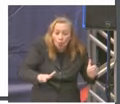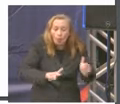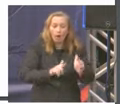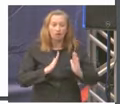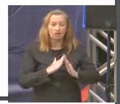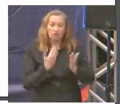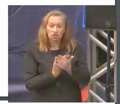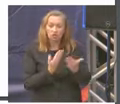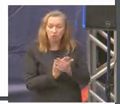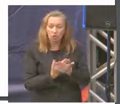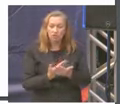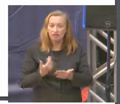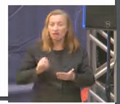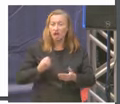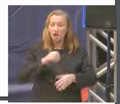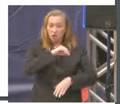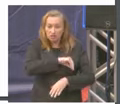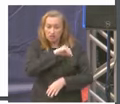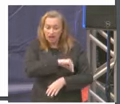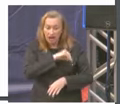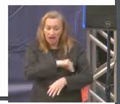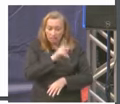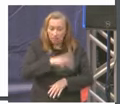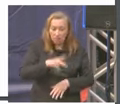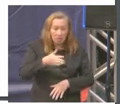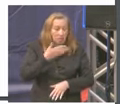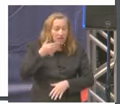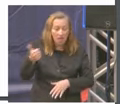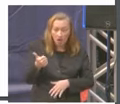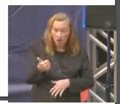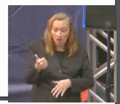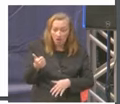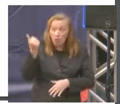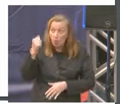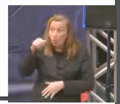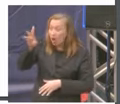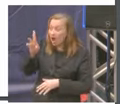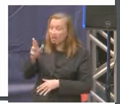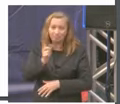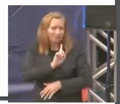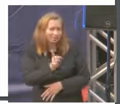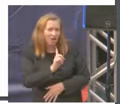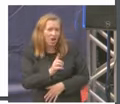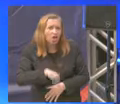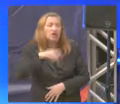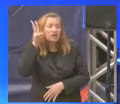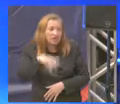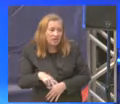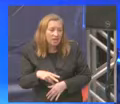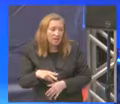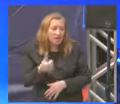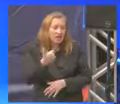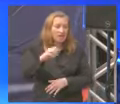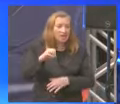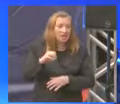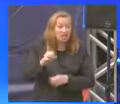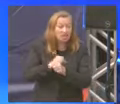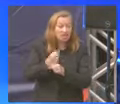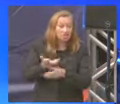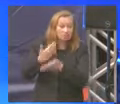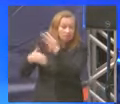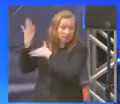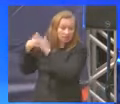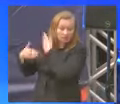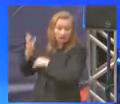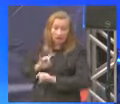a evasão, a gente aumenta o salário do professor, melhora a sala de aula, põe um refrigerado. Não. E quem saiu há 10 anos atrás? E há